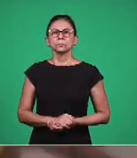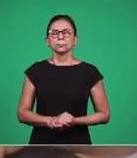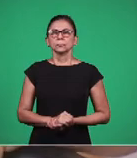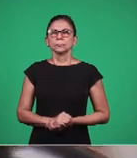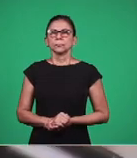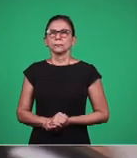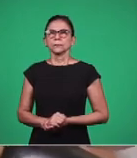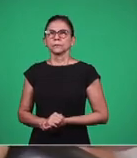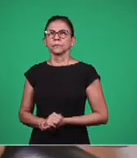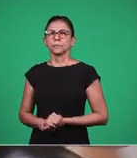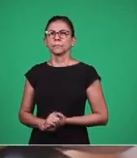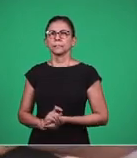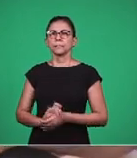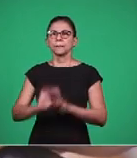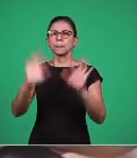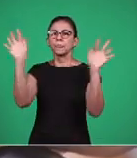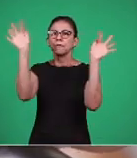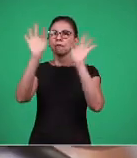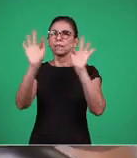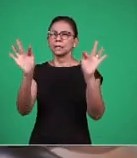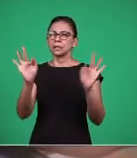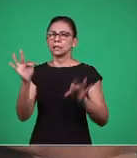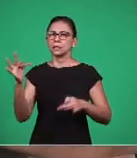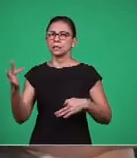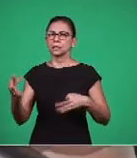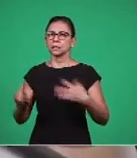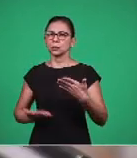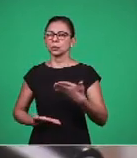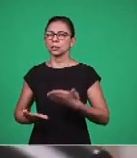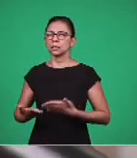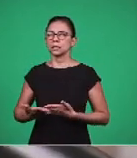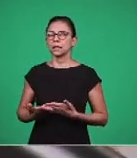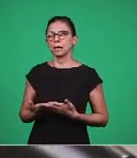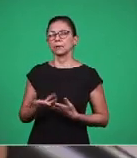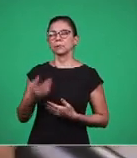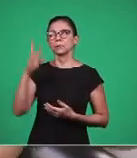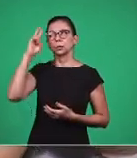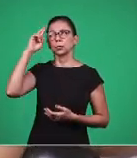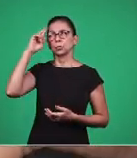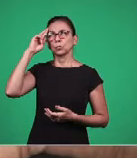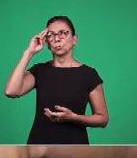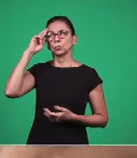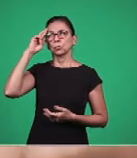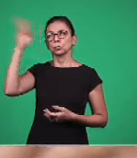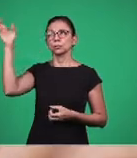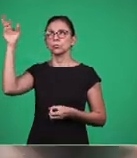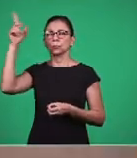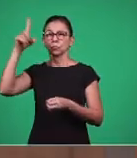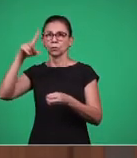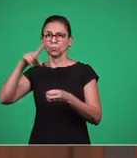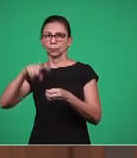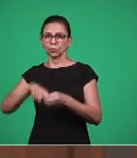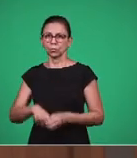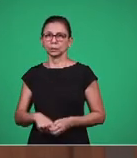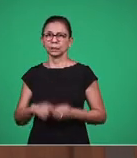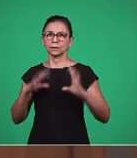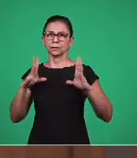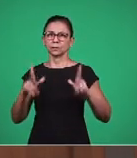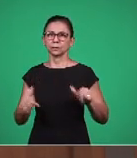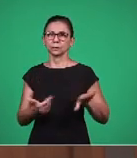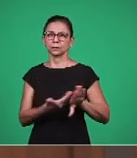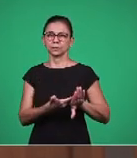Bem-aventurado aquele servo a quem o Senhor, quando vier, achar fazendo assim. Muito bem. Então, tem